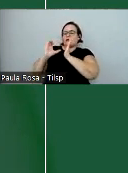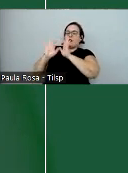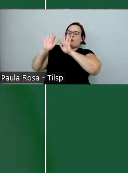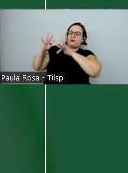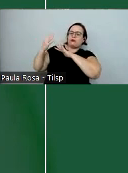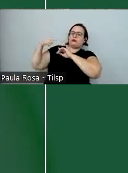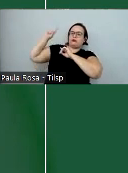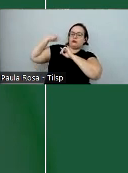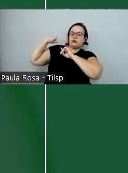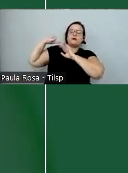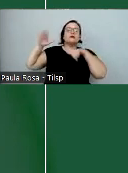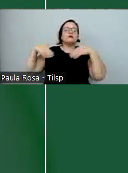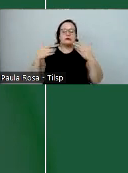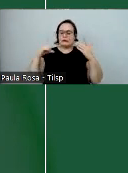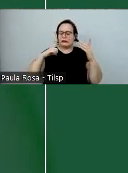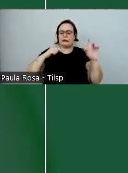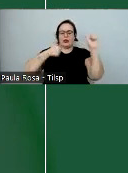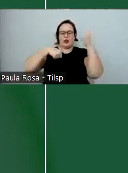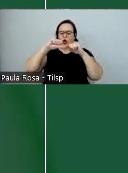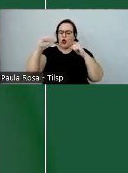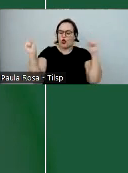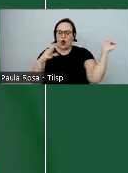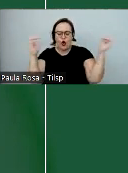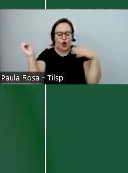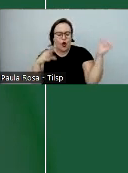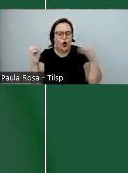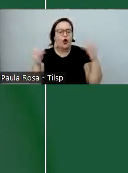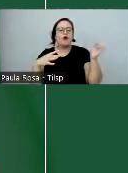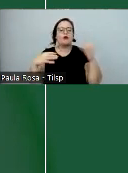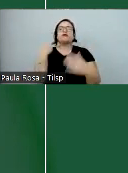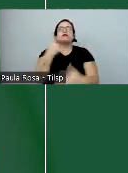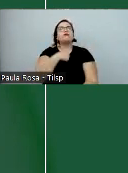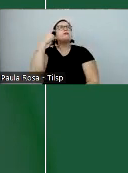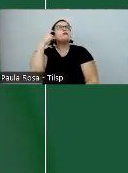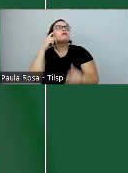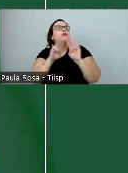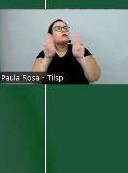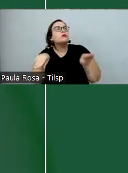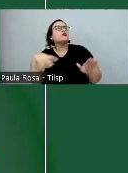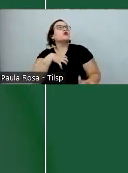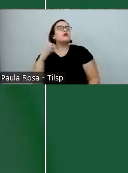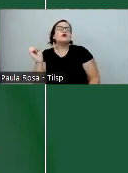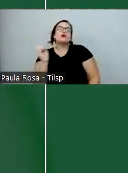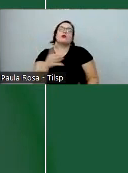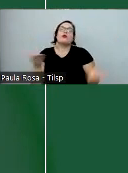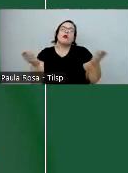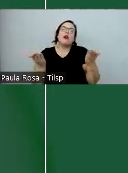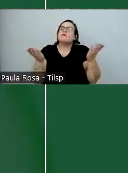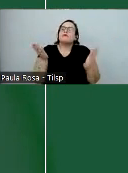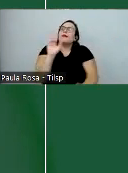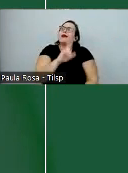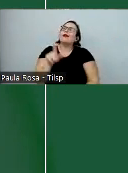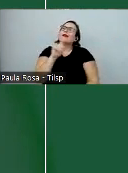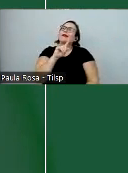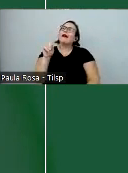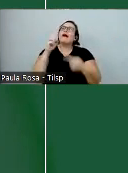muitas inovações e experimentações que nos levam a pensar um museu de forma diferente hoje então não é exatamente a definição que vai provocar